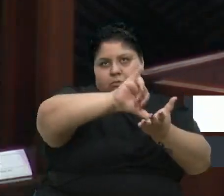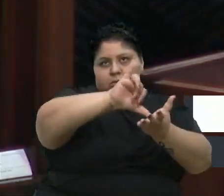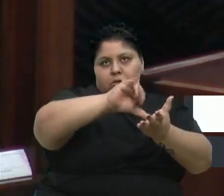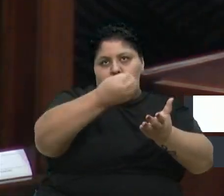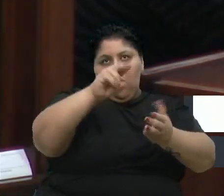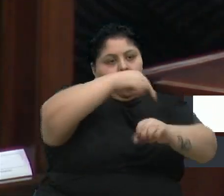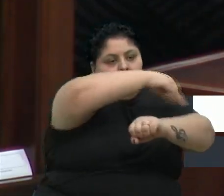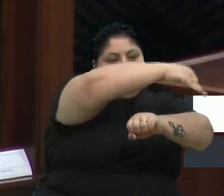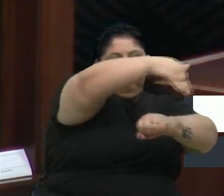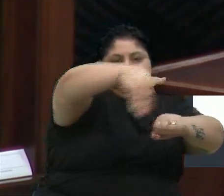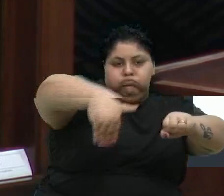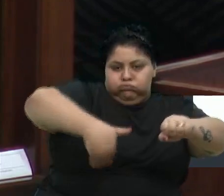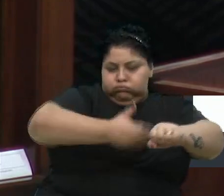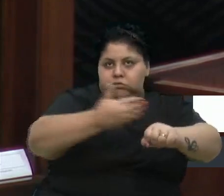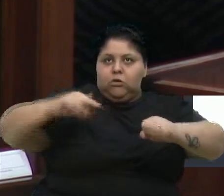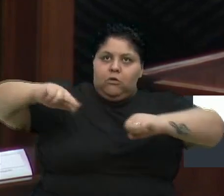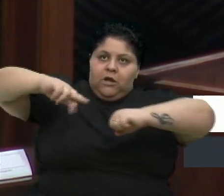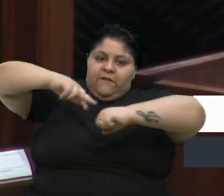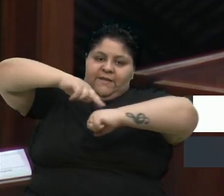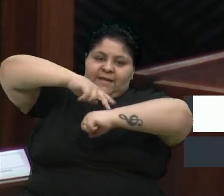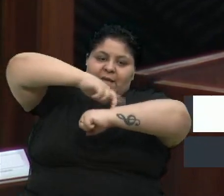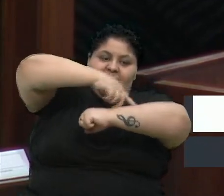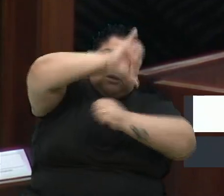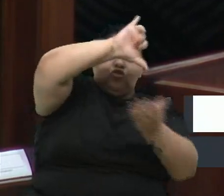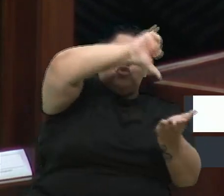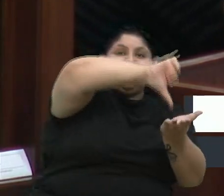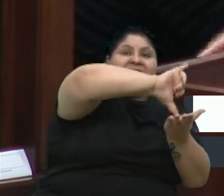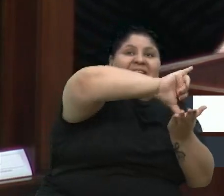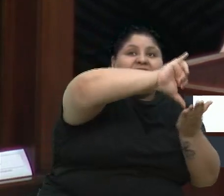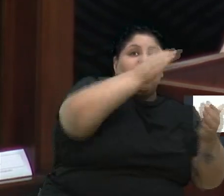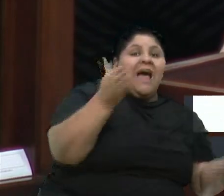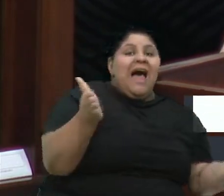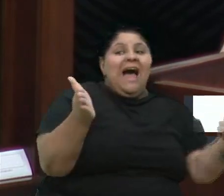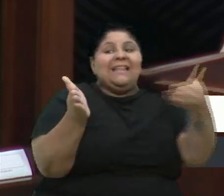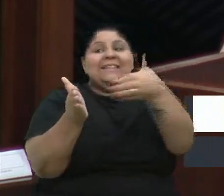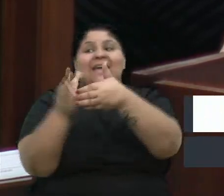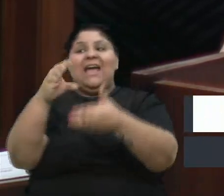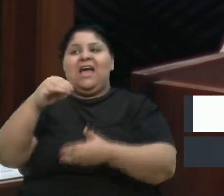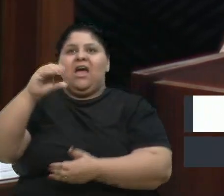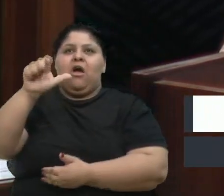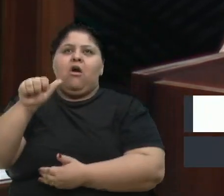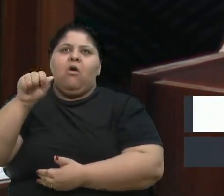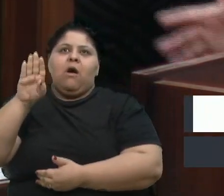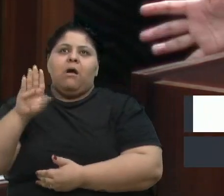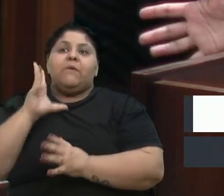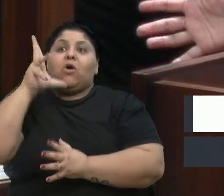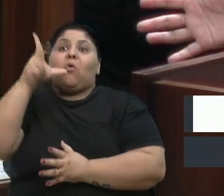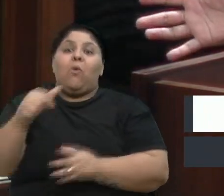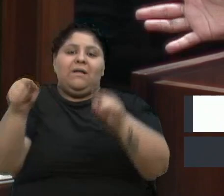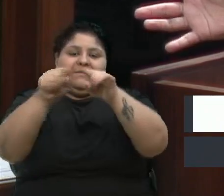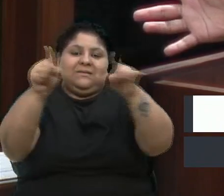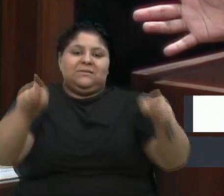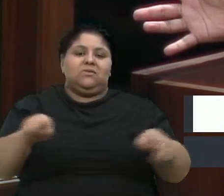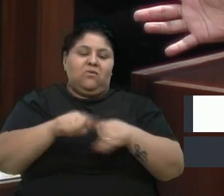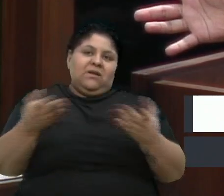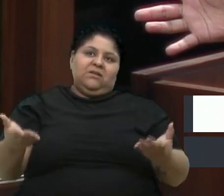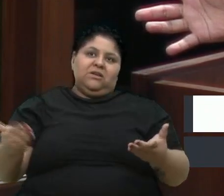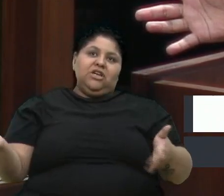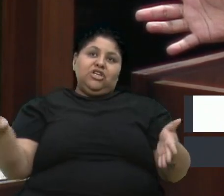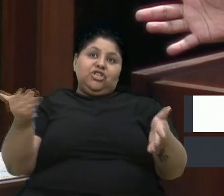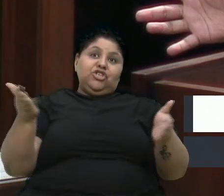entorno, ele vai ter que caminhar da Sinimbu até o UAB. Quantas quadras são para essa pessoa que já vem com